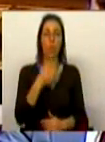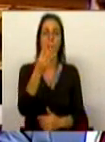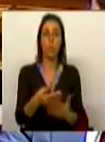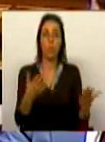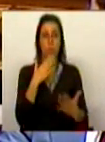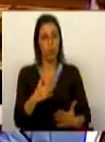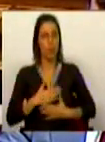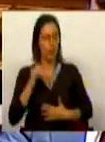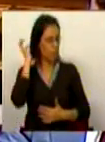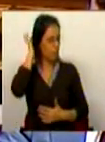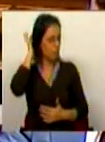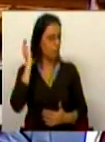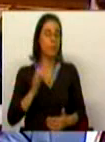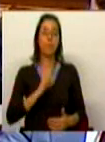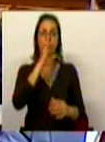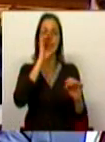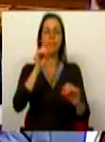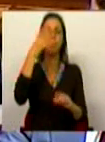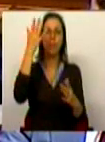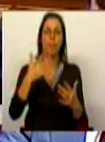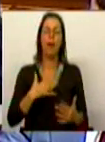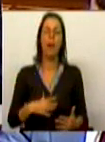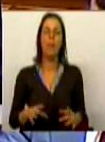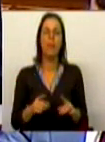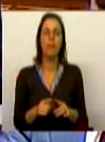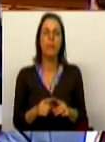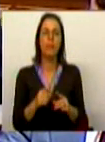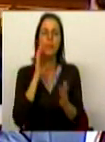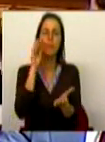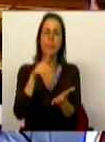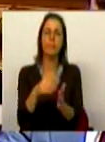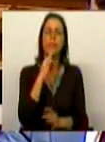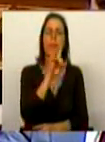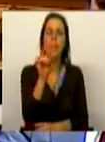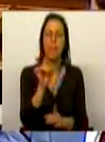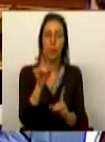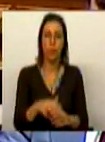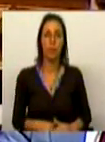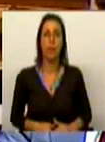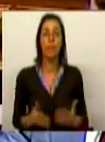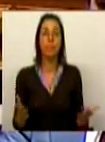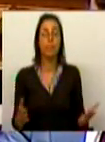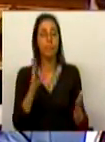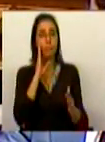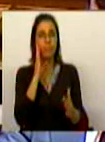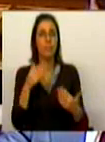4 anos. Senhor Primeiro-Ministro, queria concluir com uma pergunta. Sei bem